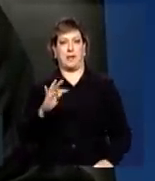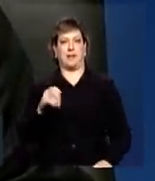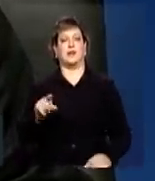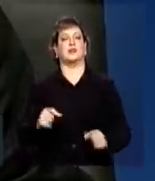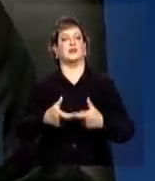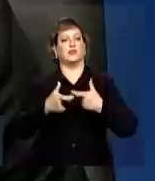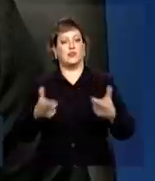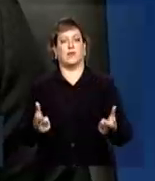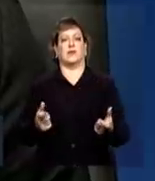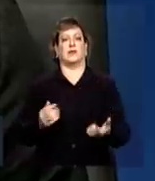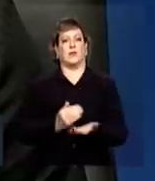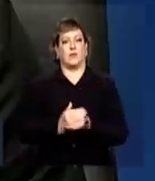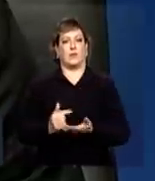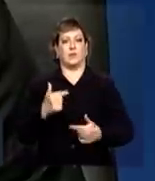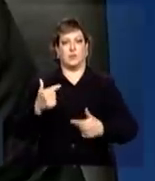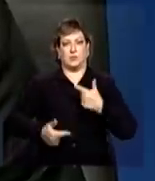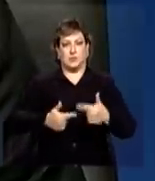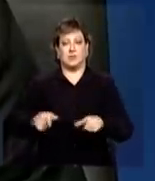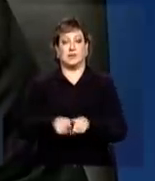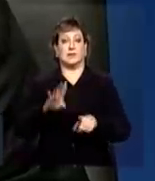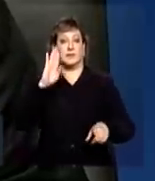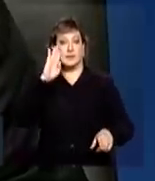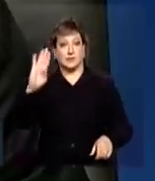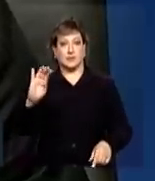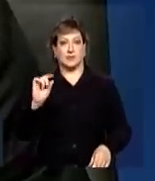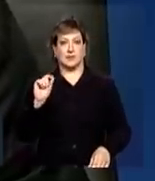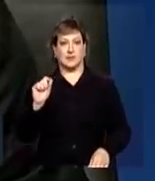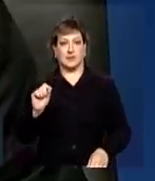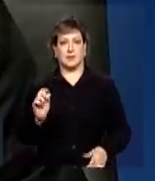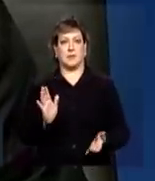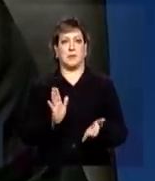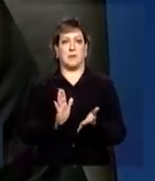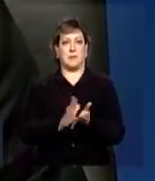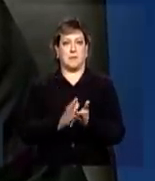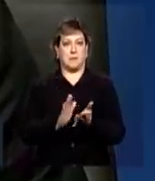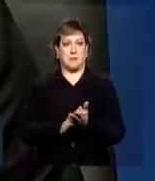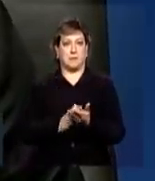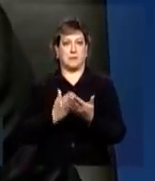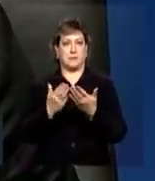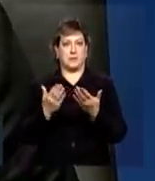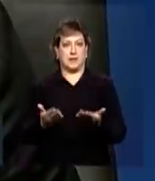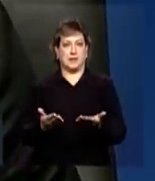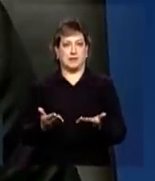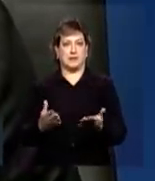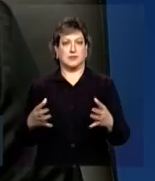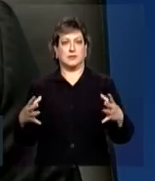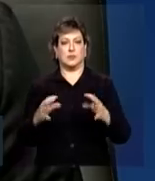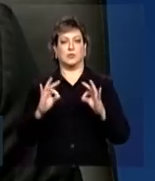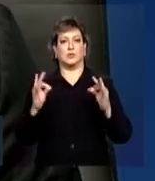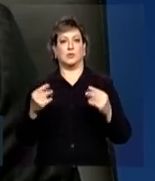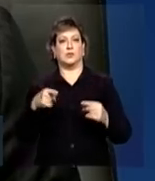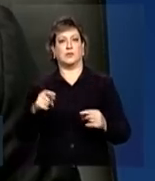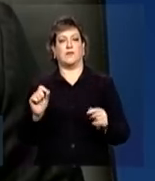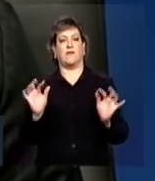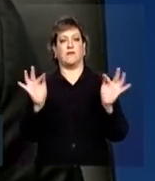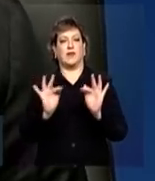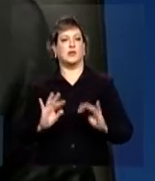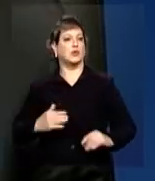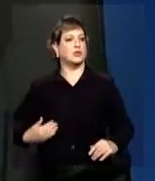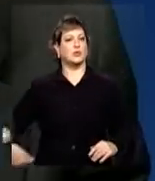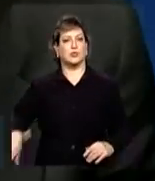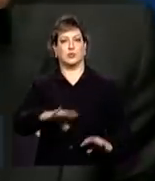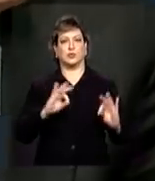feliz iniciativa e, principalmente, parabéns e meus cumprimentos pela sua conclusão. Feliz para todos